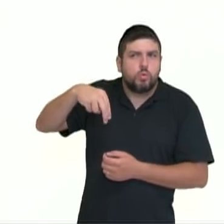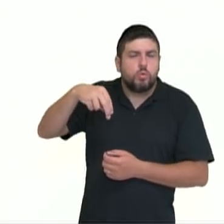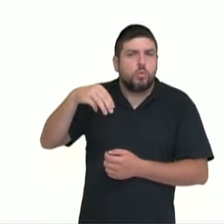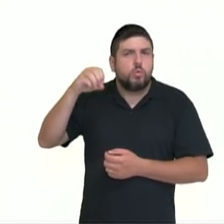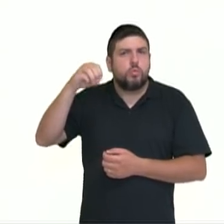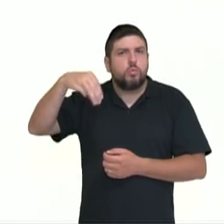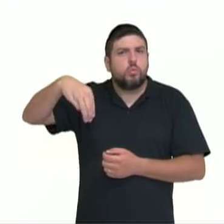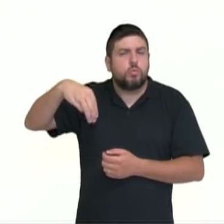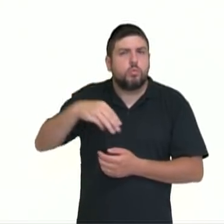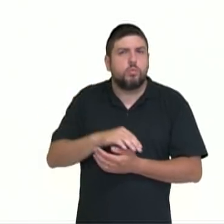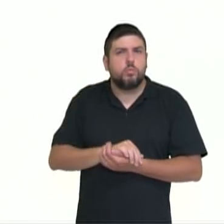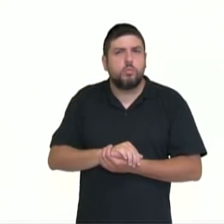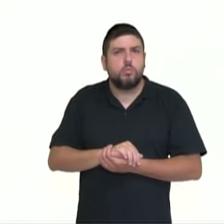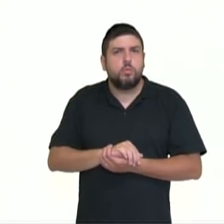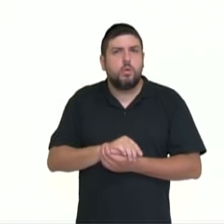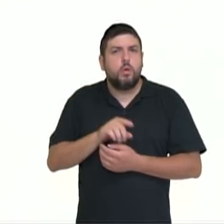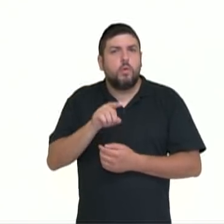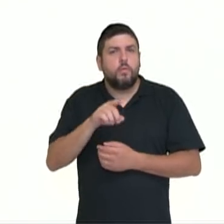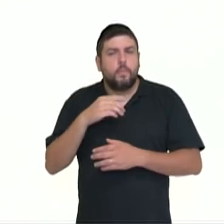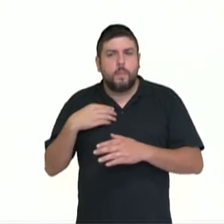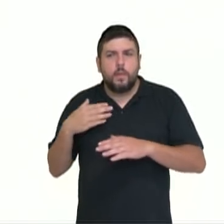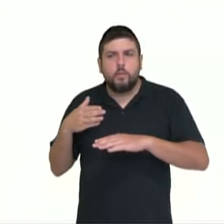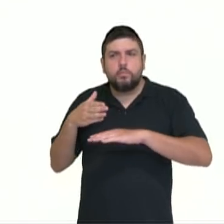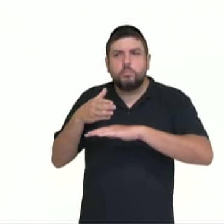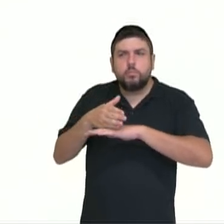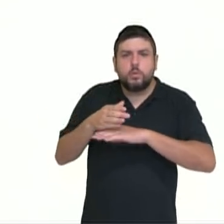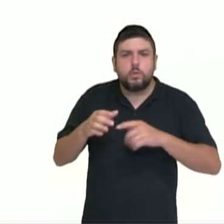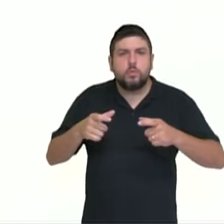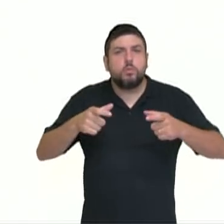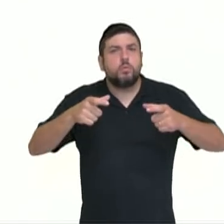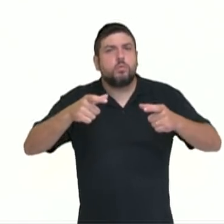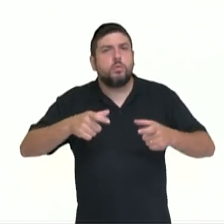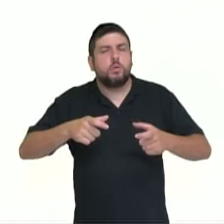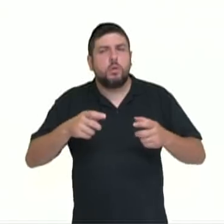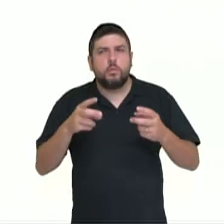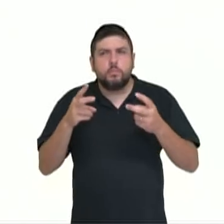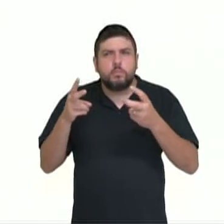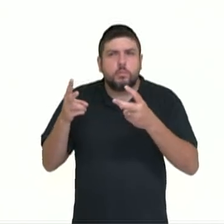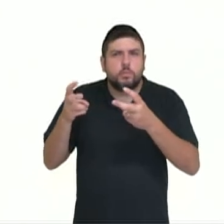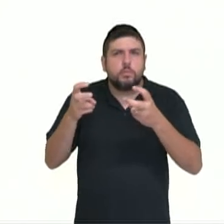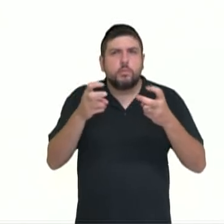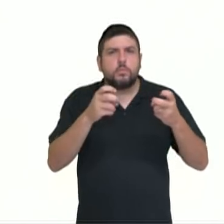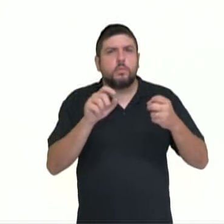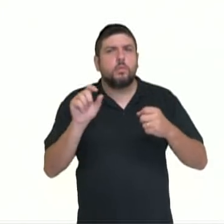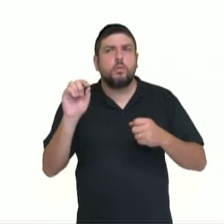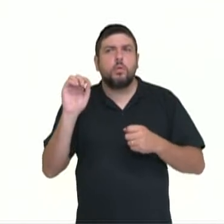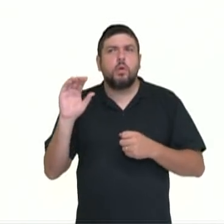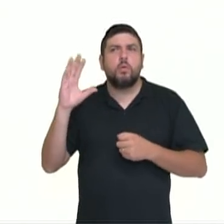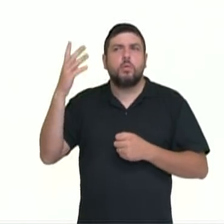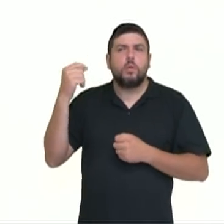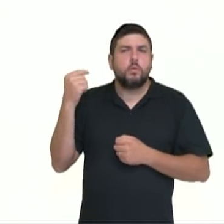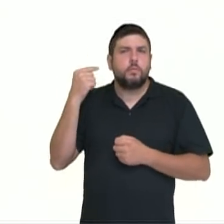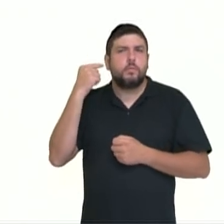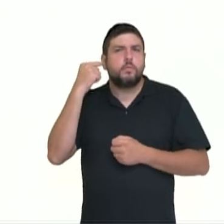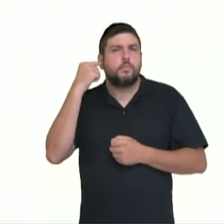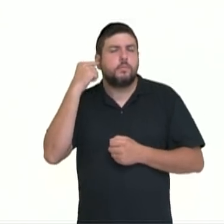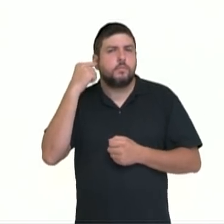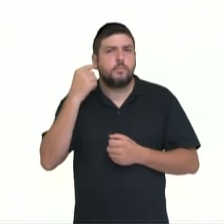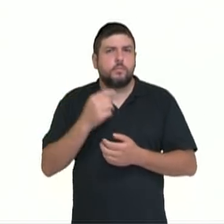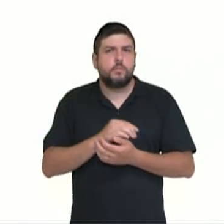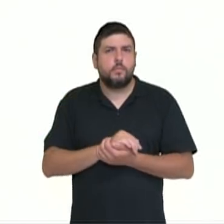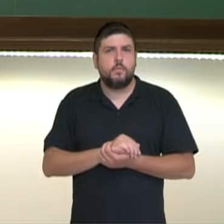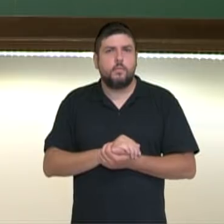num ambiente e perceber, né, o que acontece, quais são os sons que estão acontecendo,